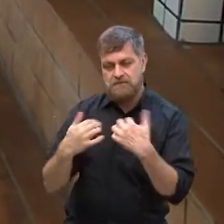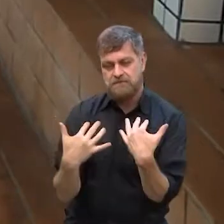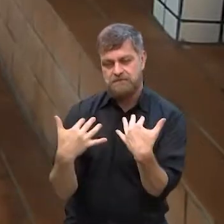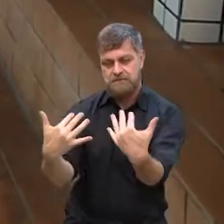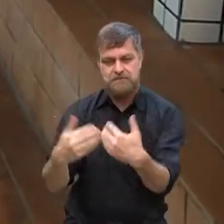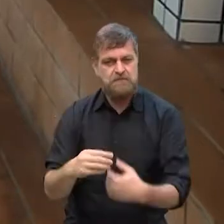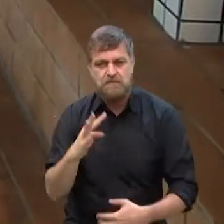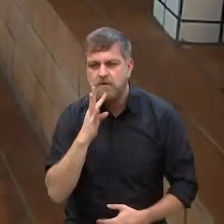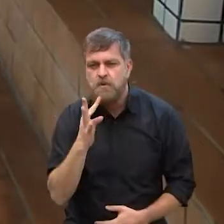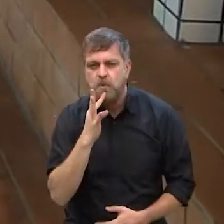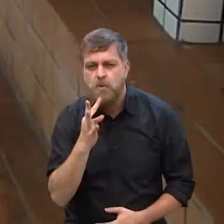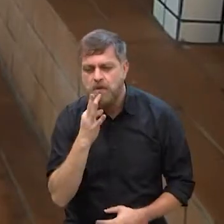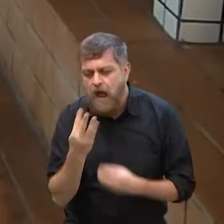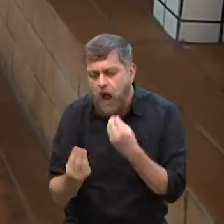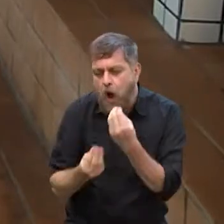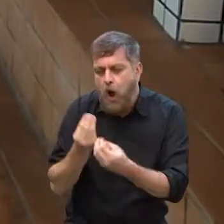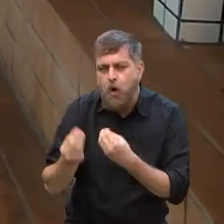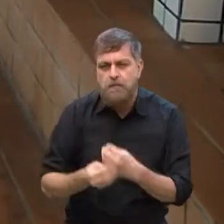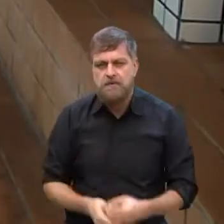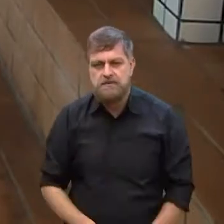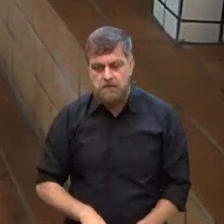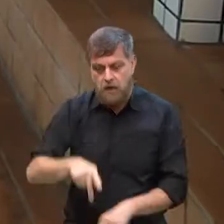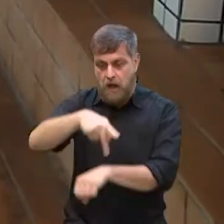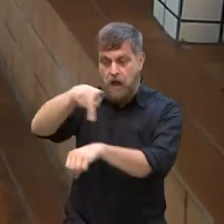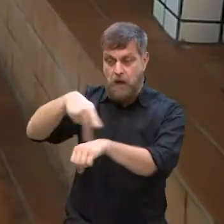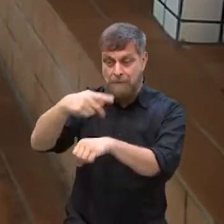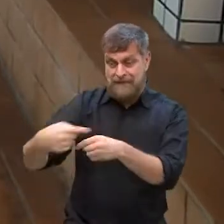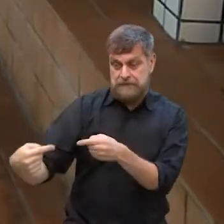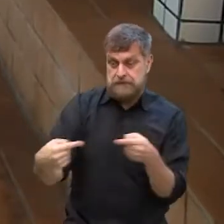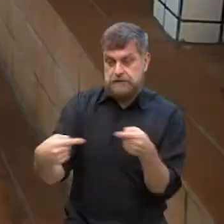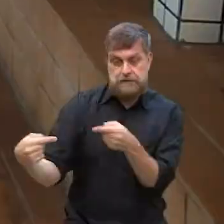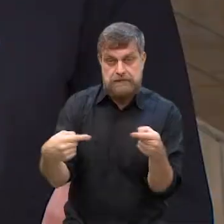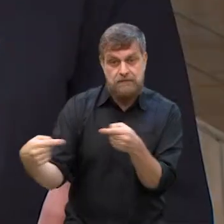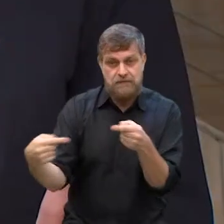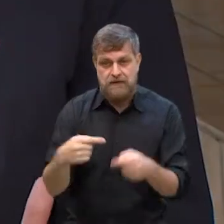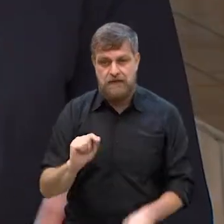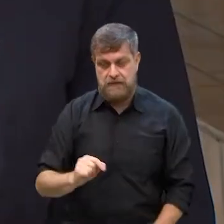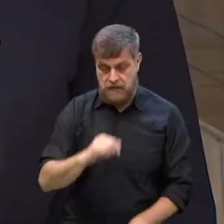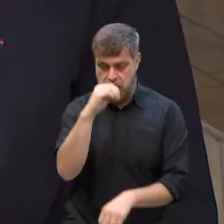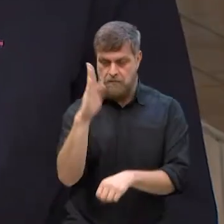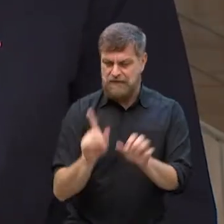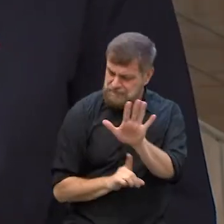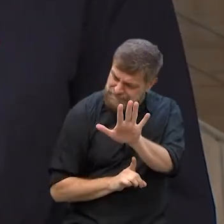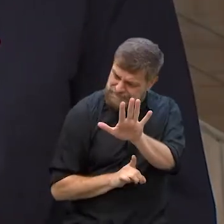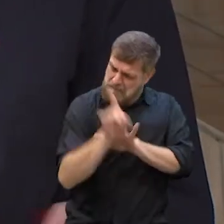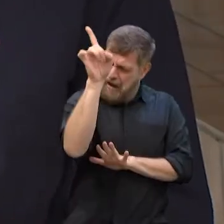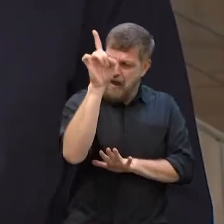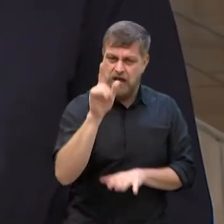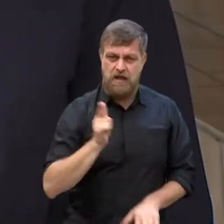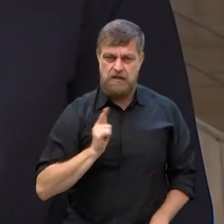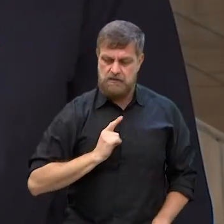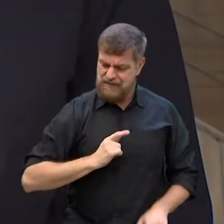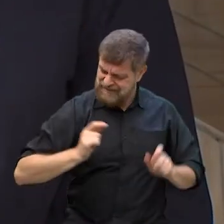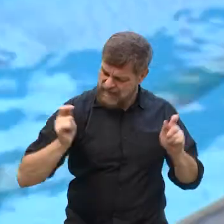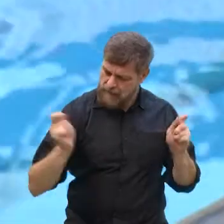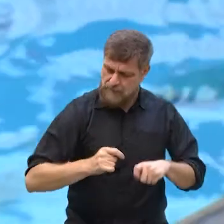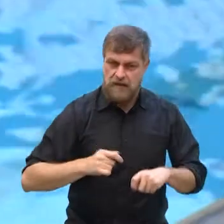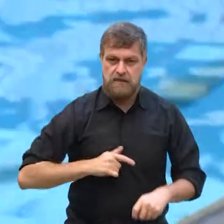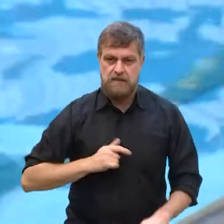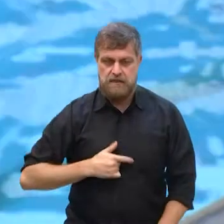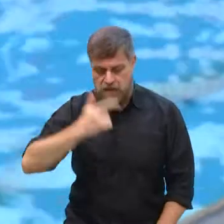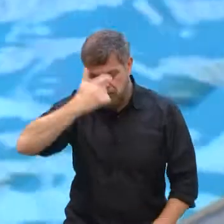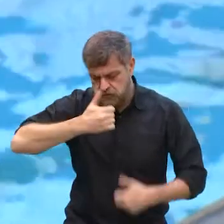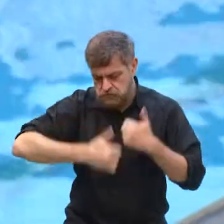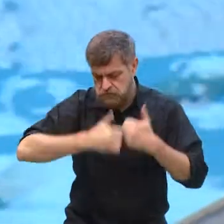conhece muito, quem são os países rivais do Brasil? A gente já sabe que o Brasil é uma potência, tem muitos atletas, além